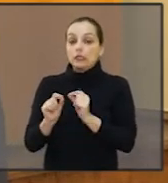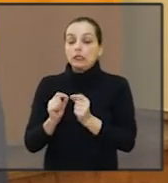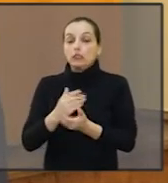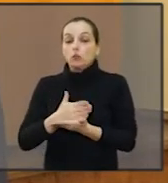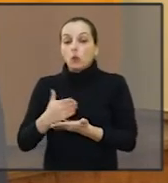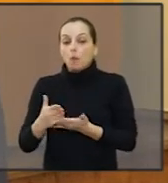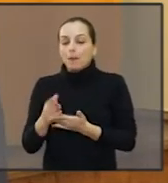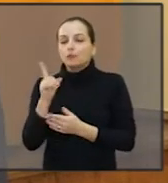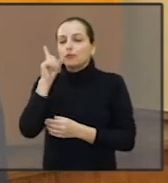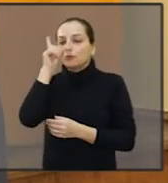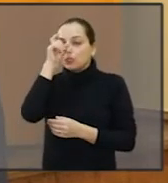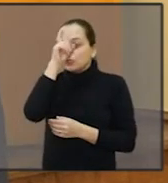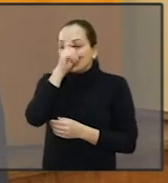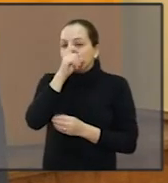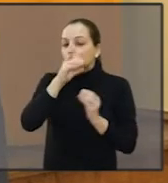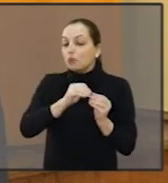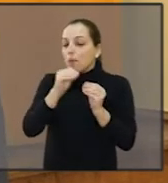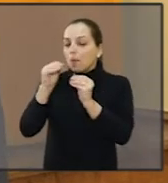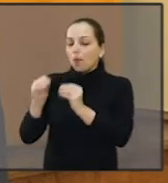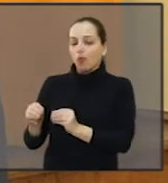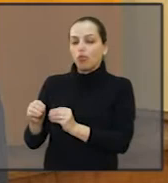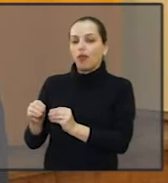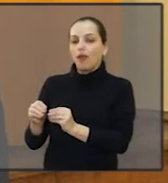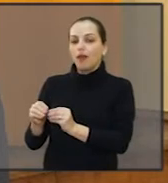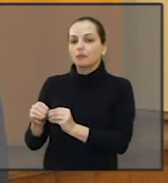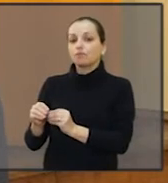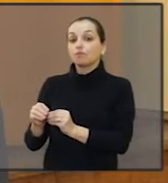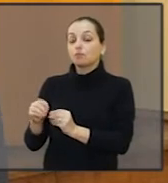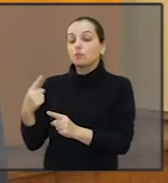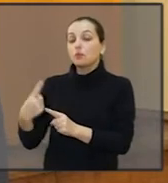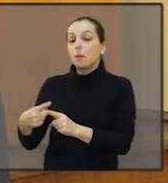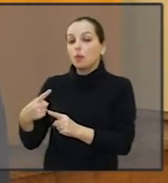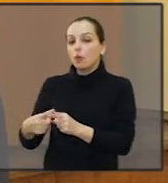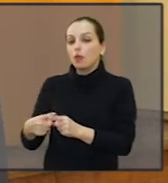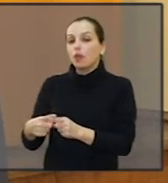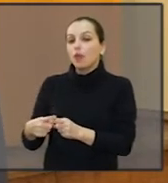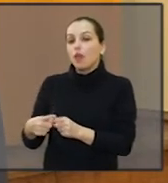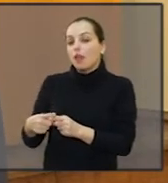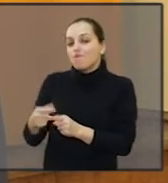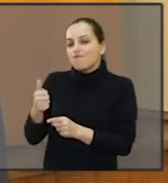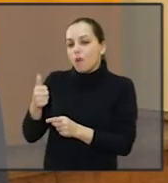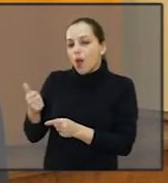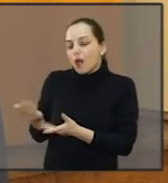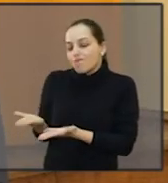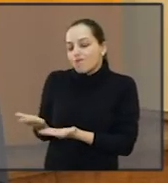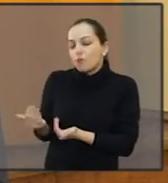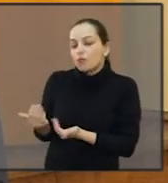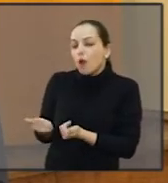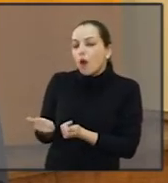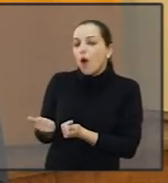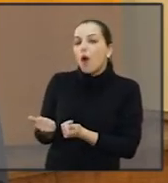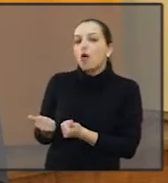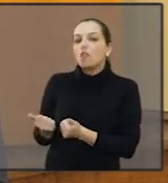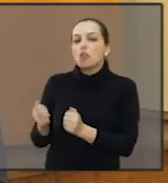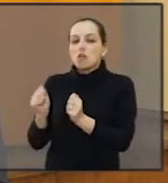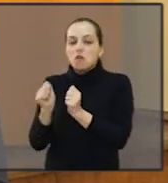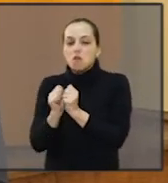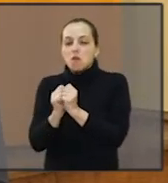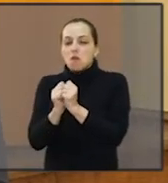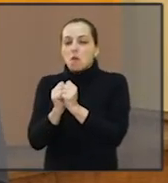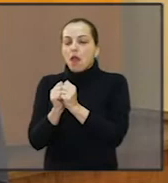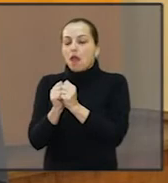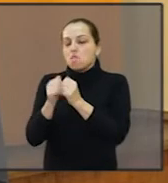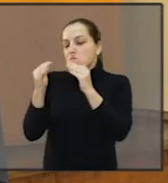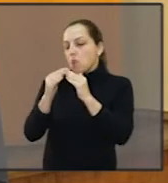muito difícil sair da minha casa, onde eu estava ali no aconchego do lar, mais novinha, morava 1 quarteirão da